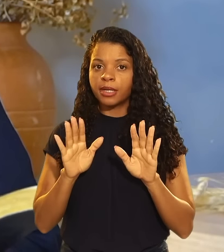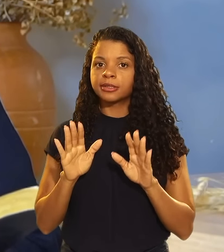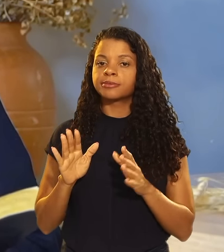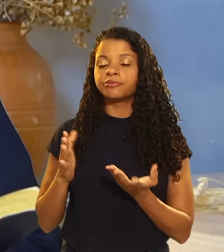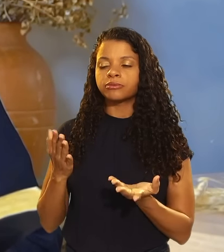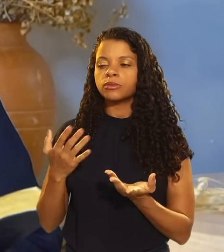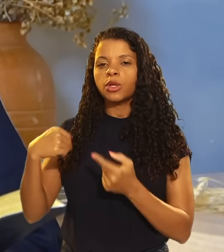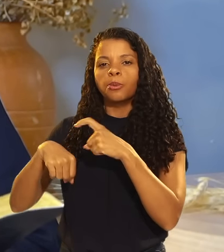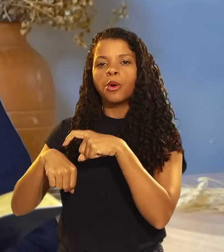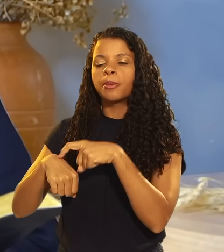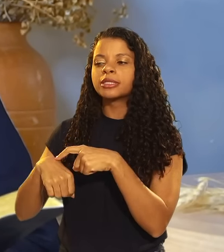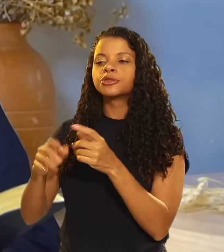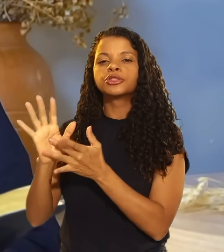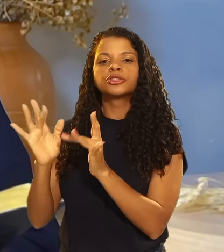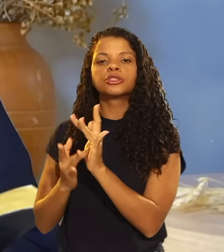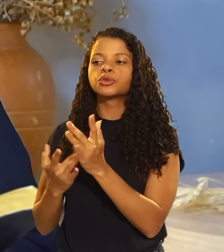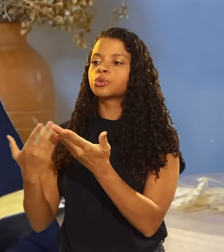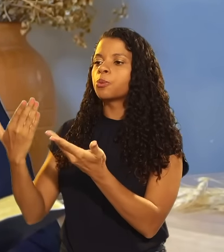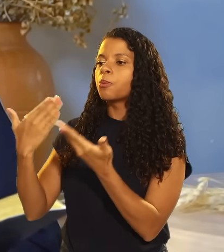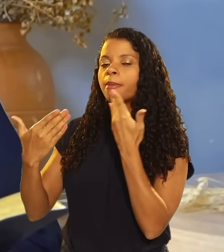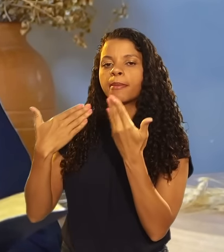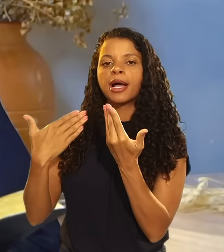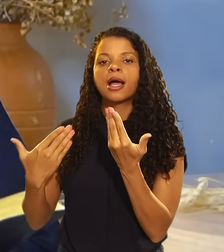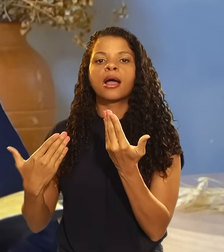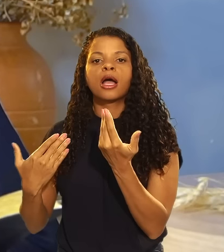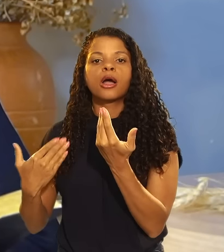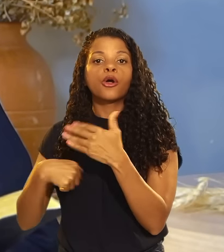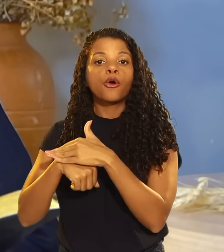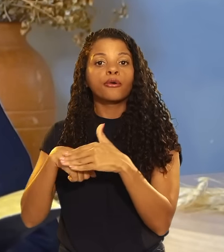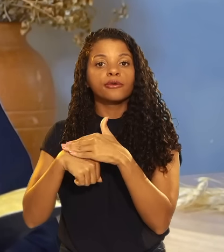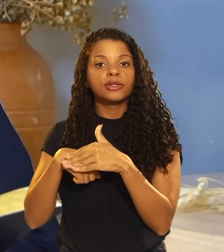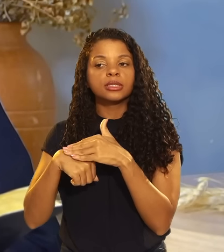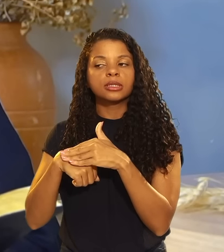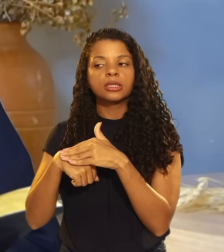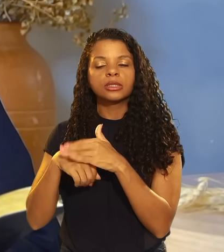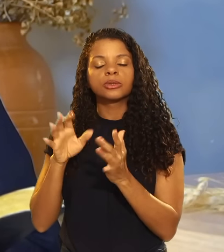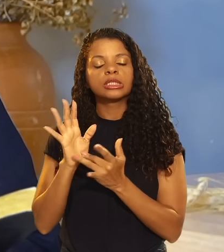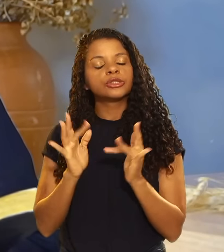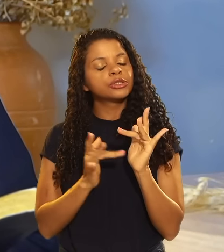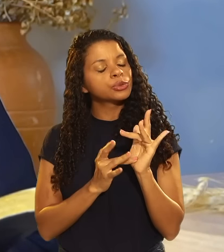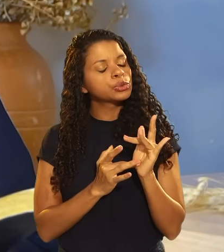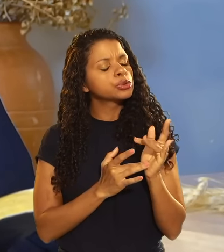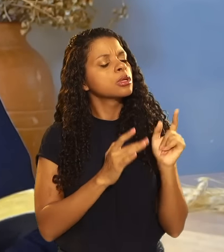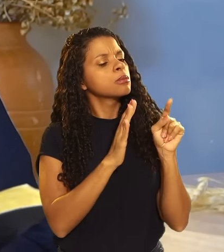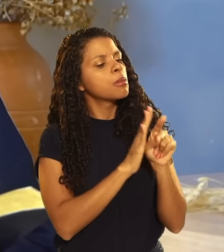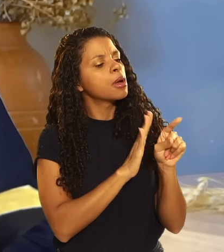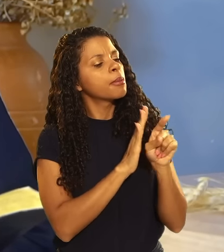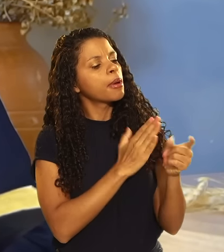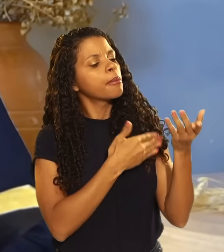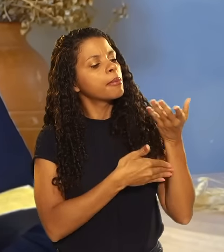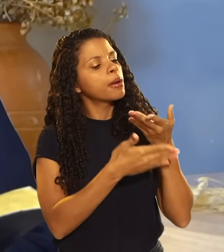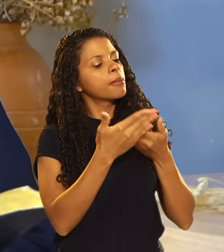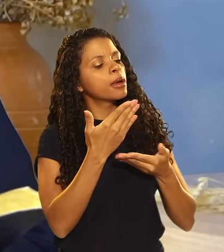diálogo, a gente percebe que Jesus, ao invés de curá-lo fisicamente em primeiro lugar, ele o